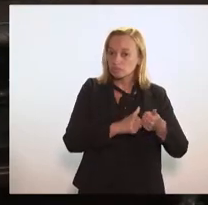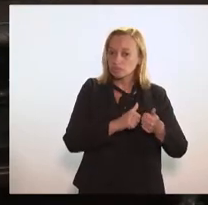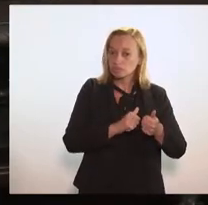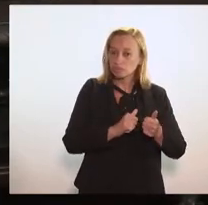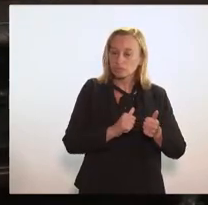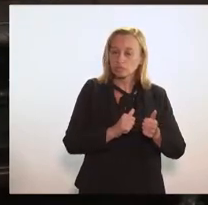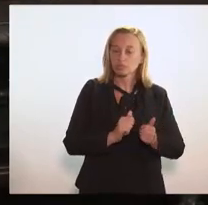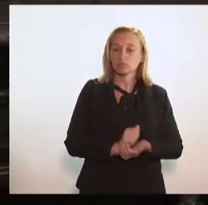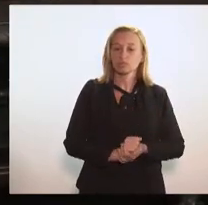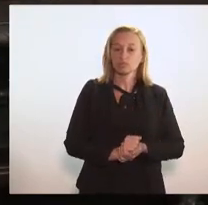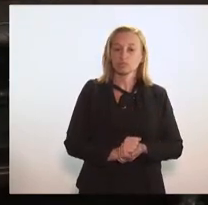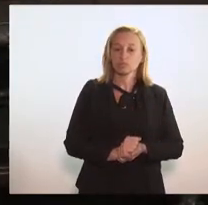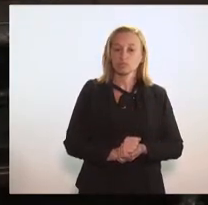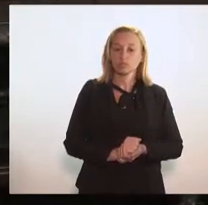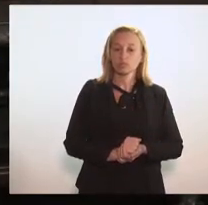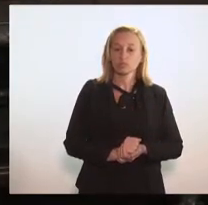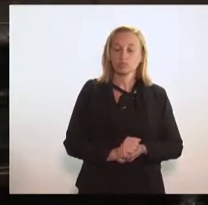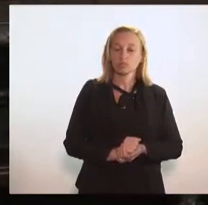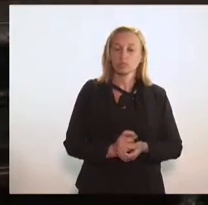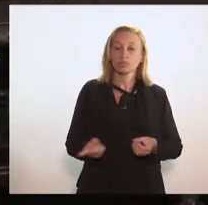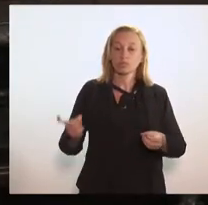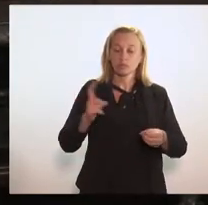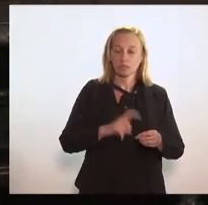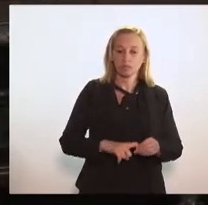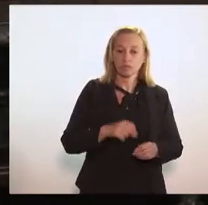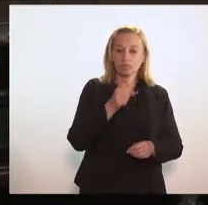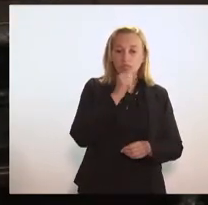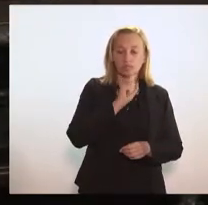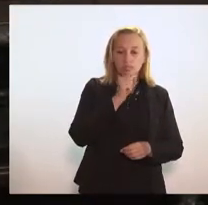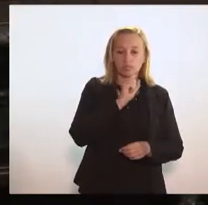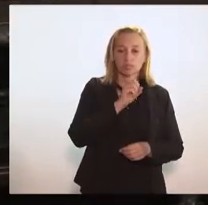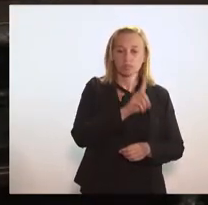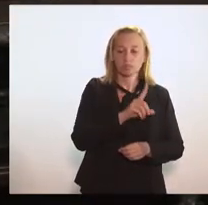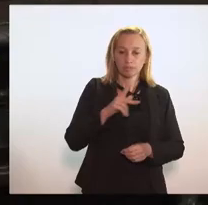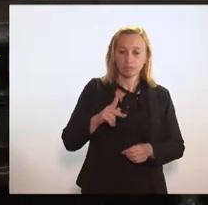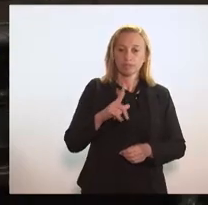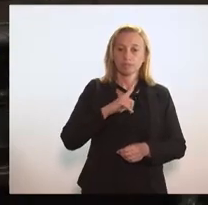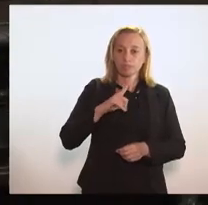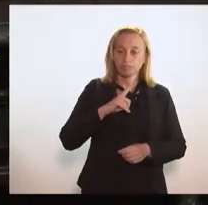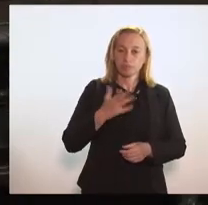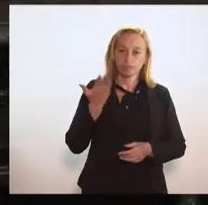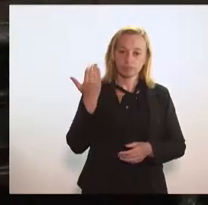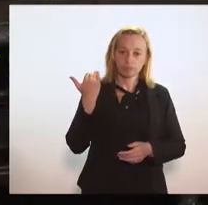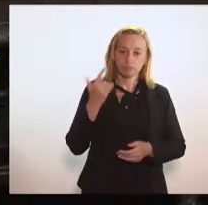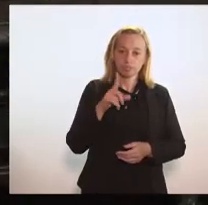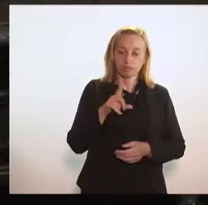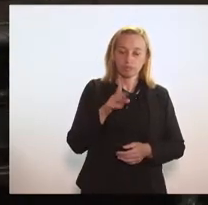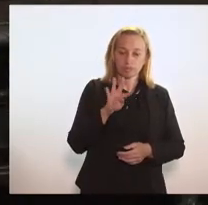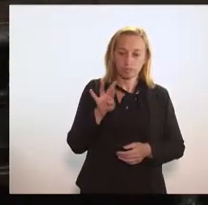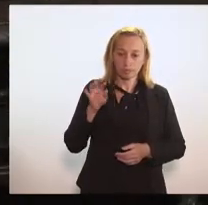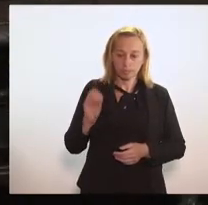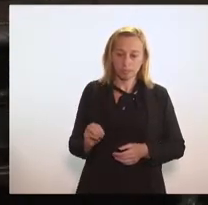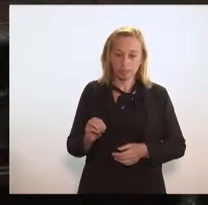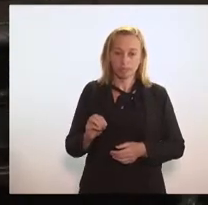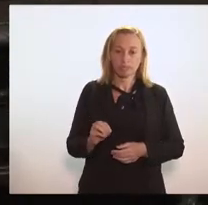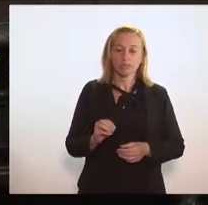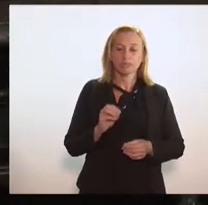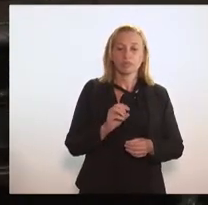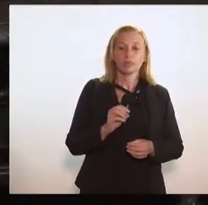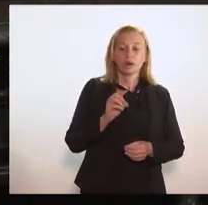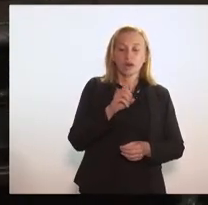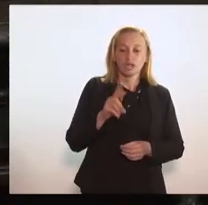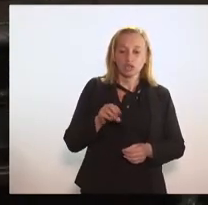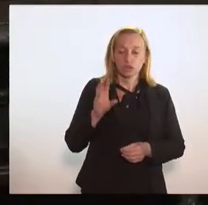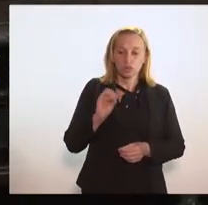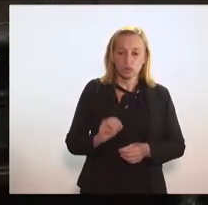reativação do antigo 80 TP que funcionava Lima Barreto Lembrando que a zona norte de Niterói só